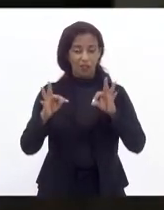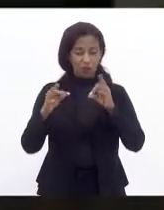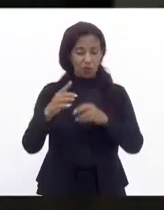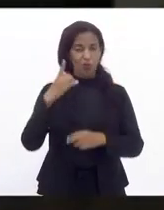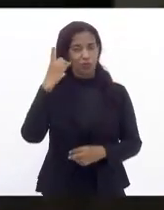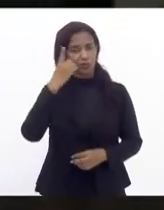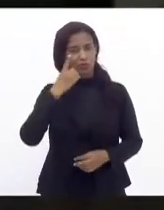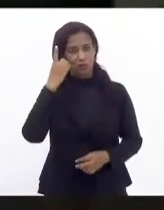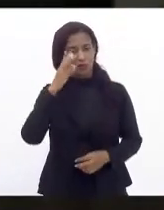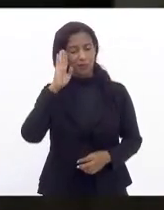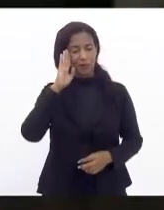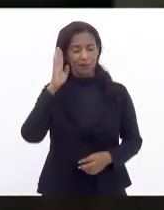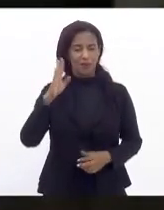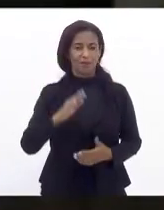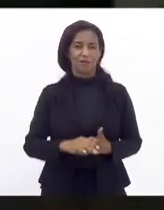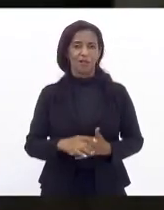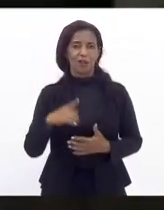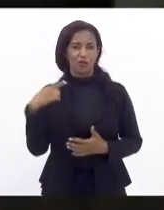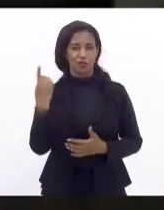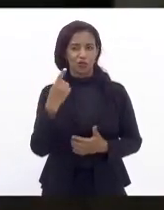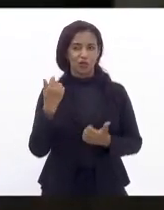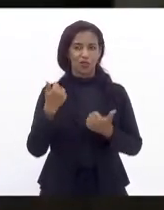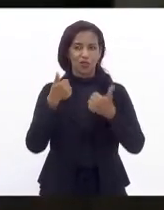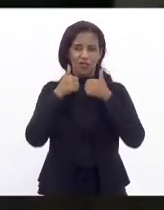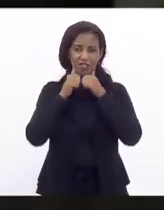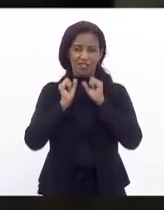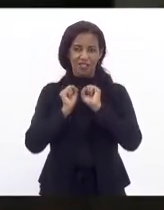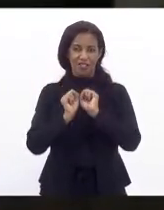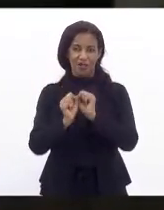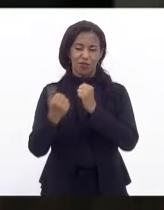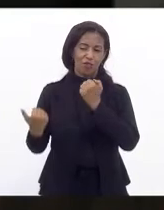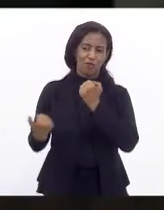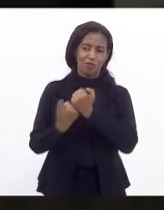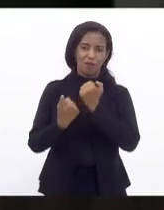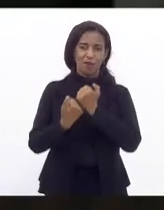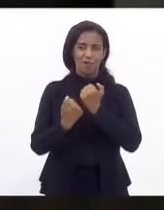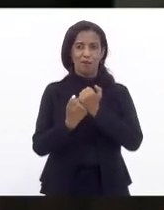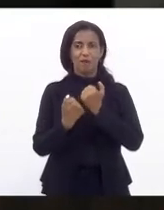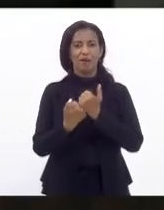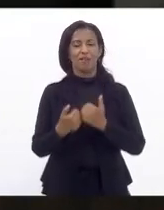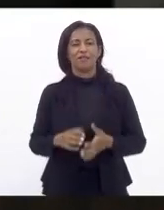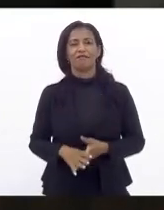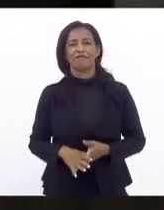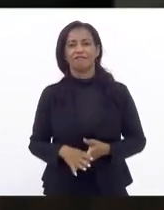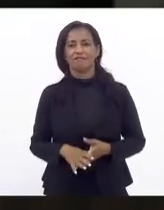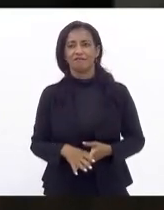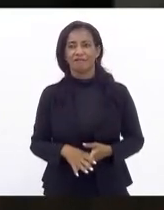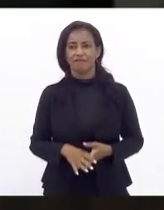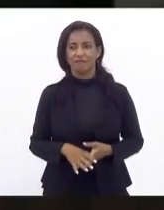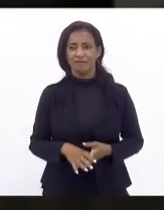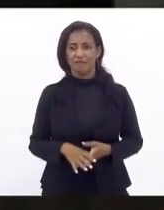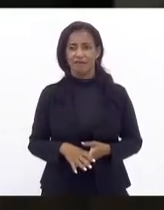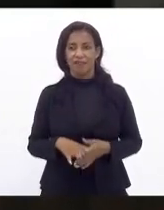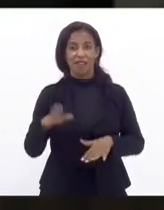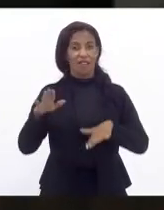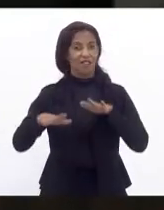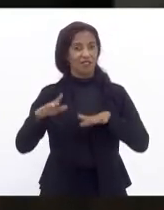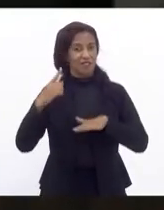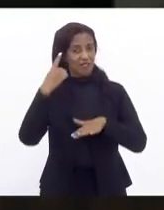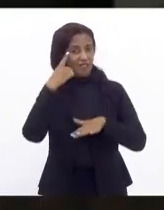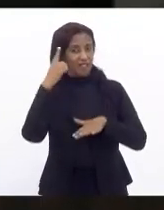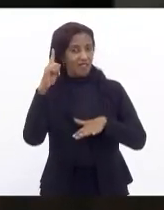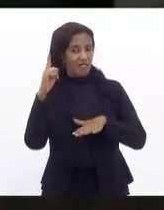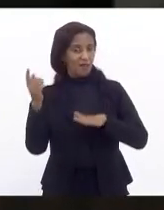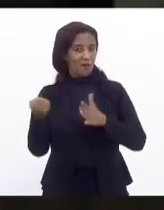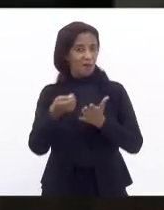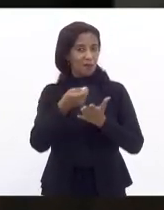e deputados, e principalmente aos nossos assessores e assessoras, que muitas das vezes são... Às vezes têm a ideia, mas quem põe